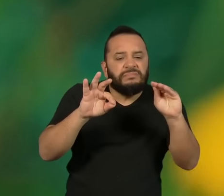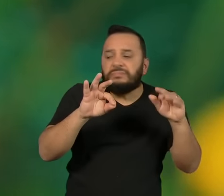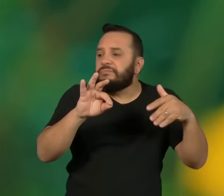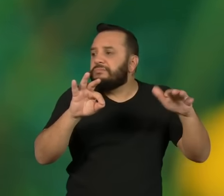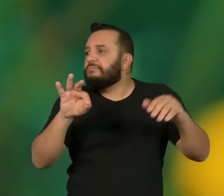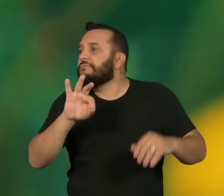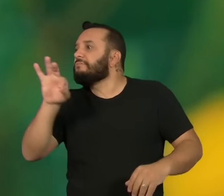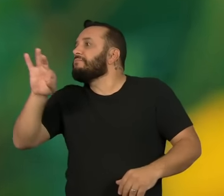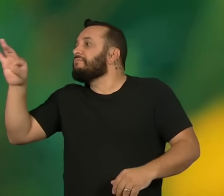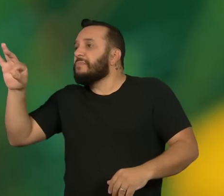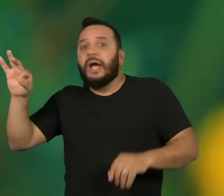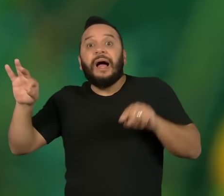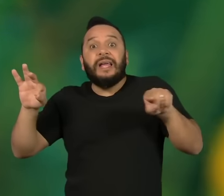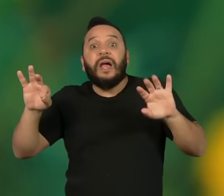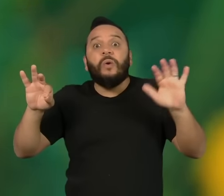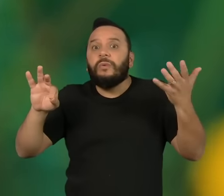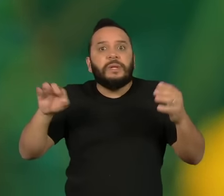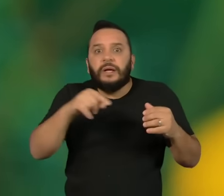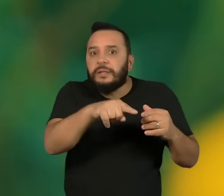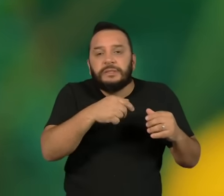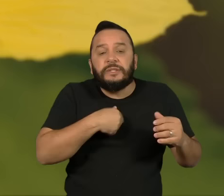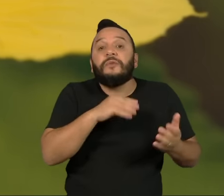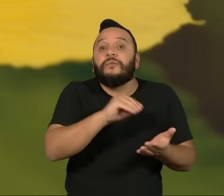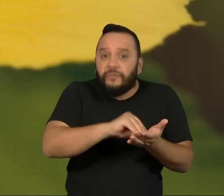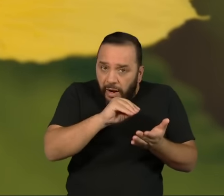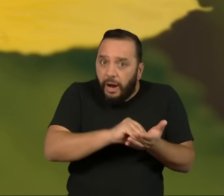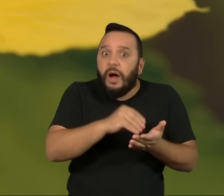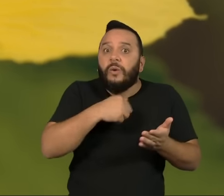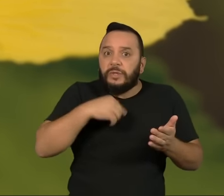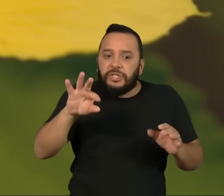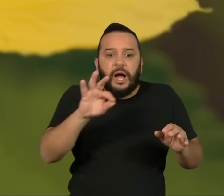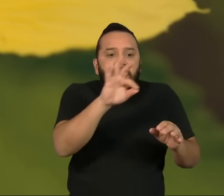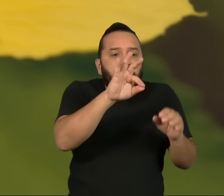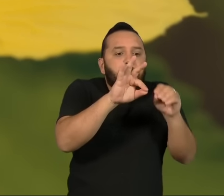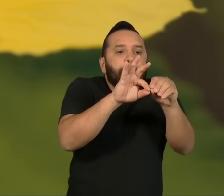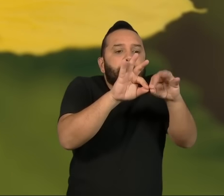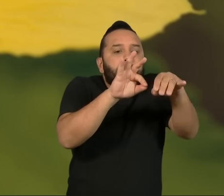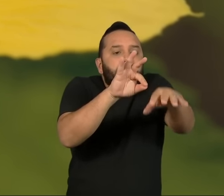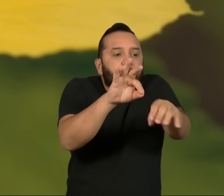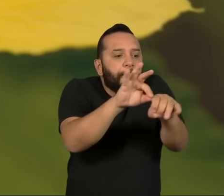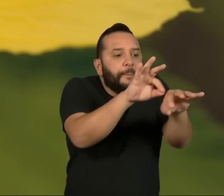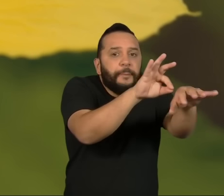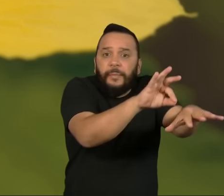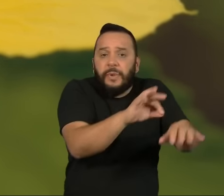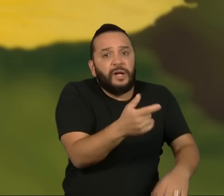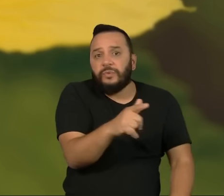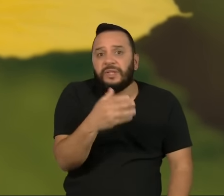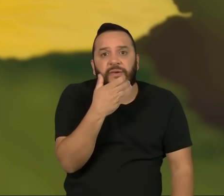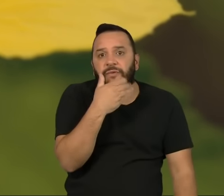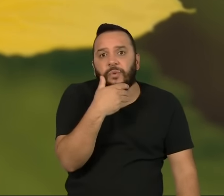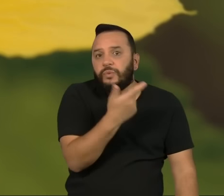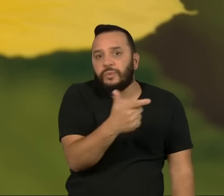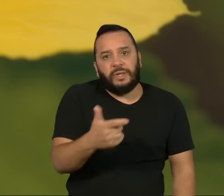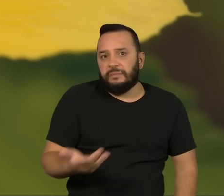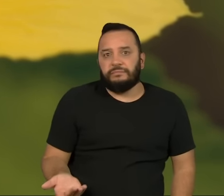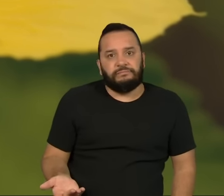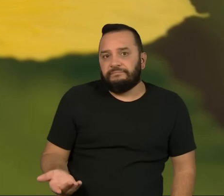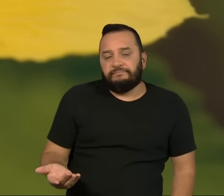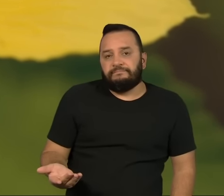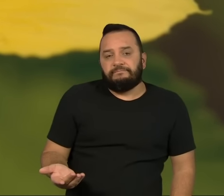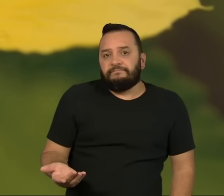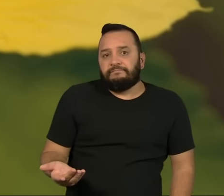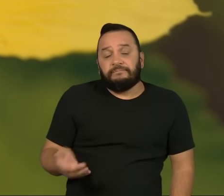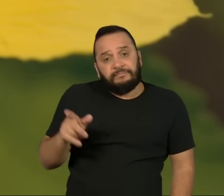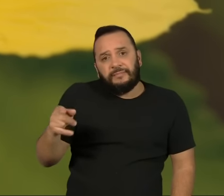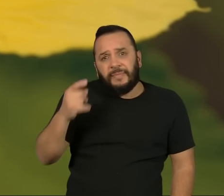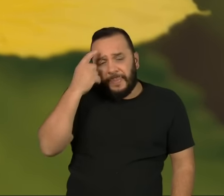polinização. Então, não tem mais essa reprodução e essa formação de frutos naquele local. Elas podem achar